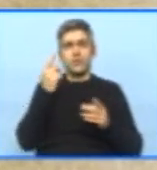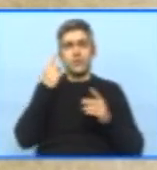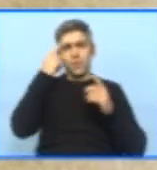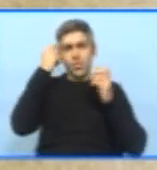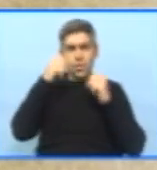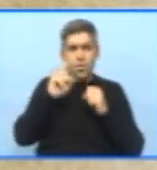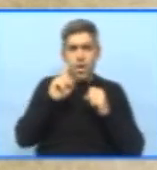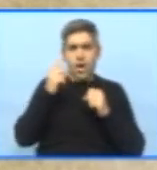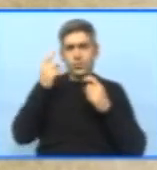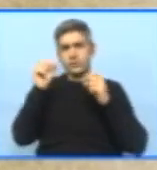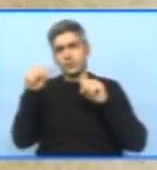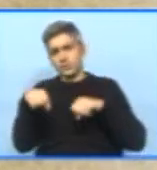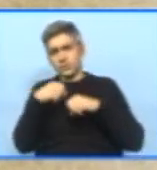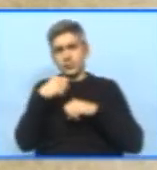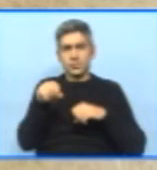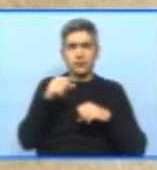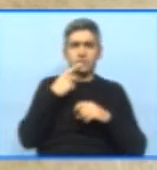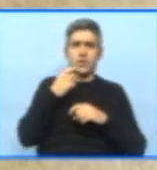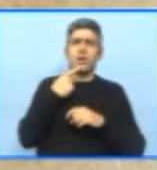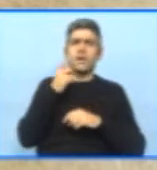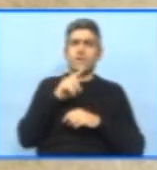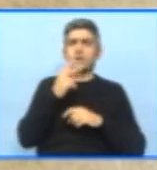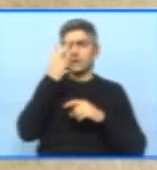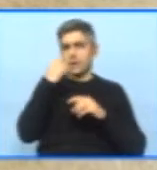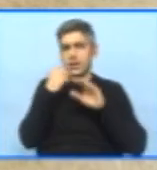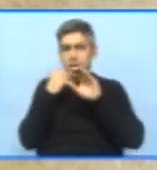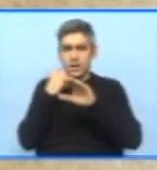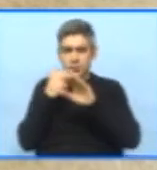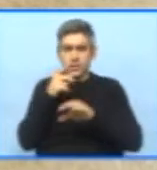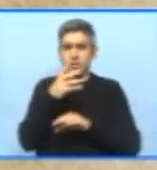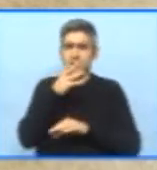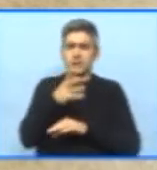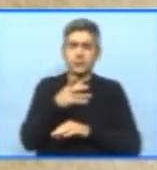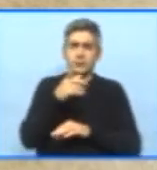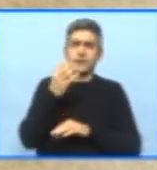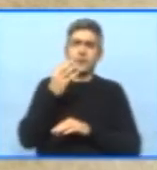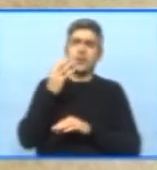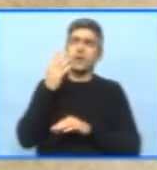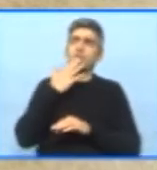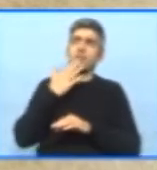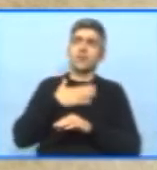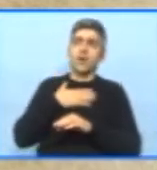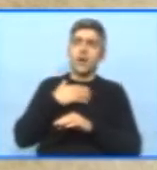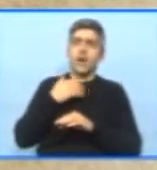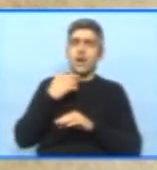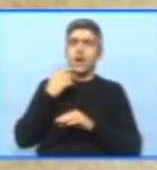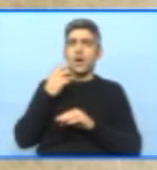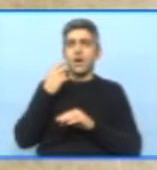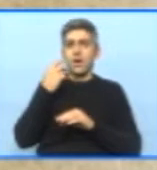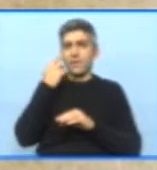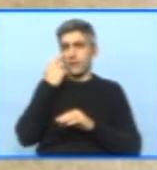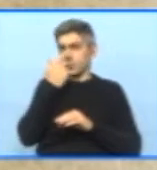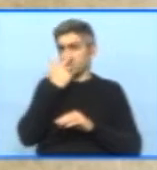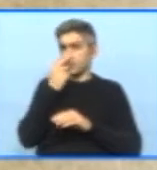entre eles. Perguntaram então novamente ao cego: tu que dizes daquele que te deu a vista? O homem